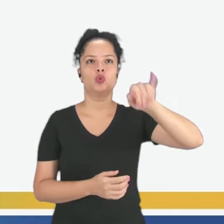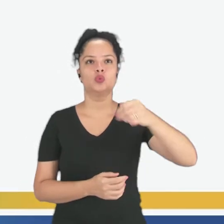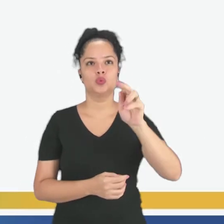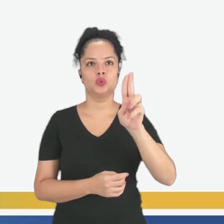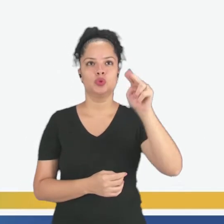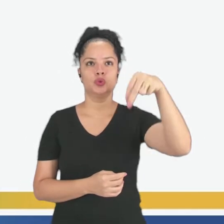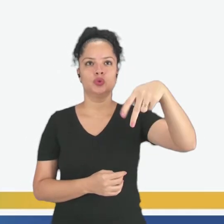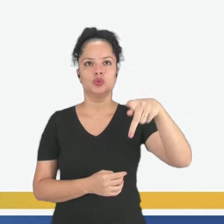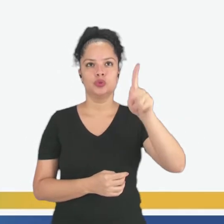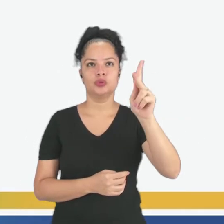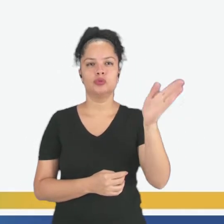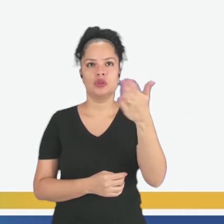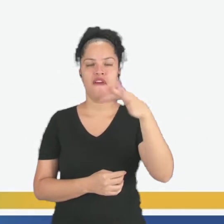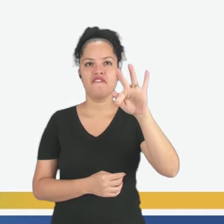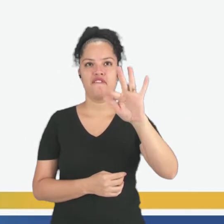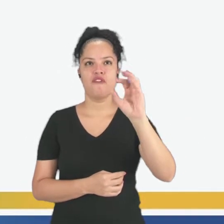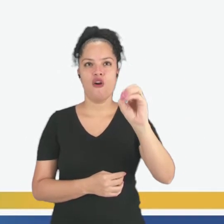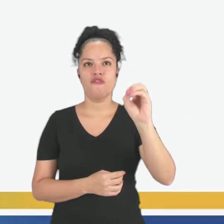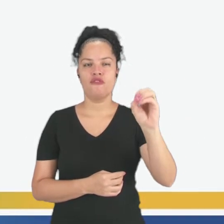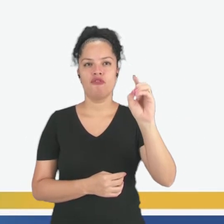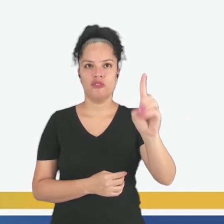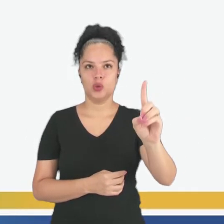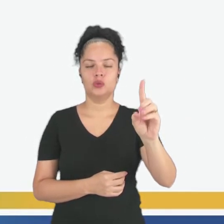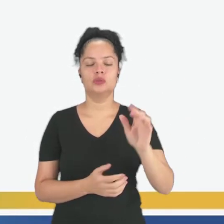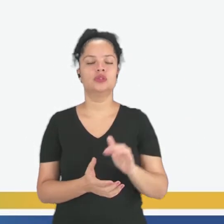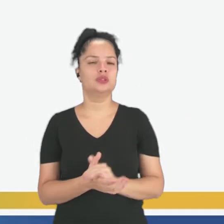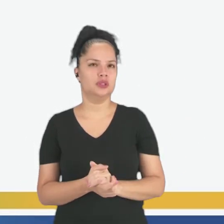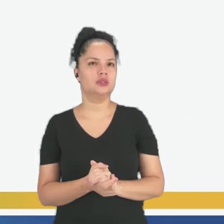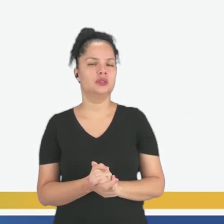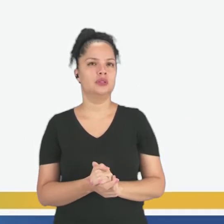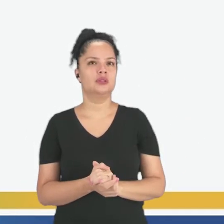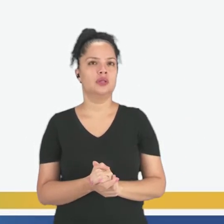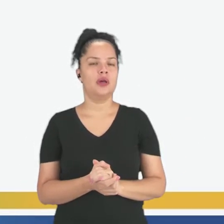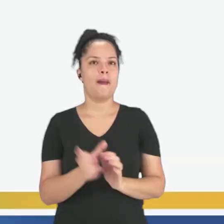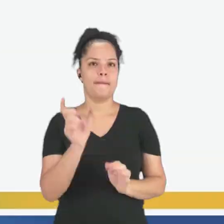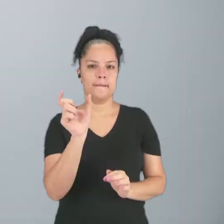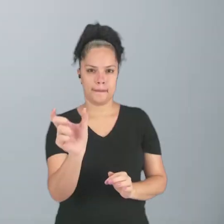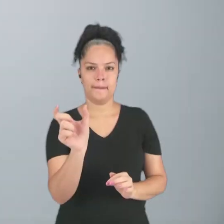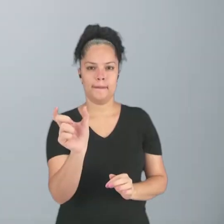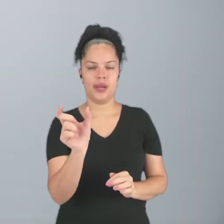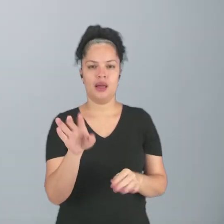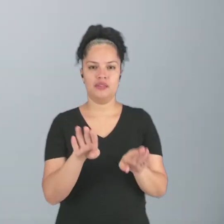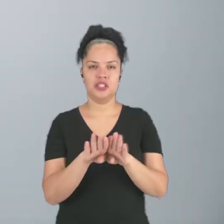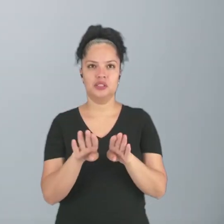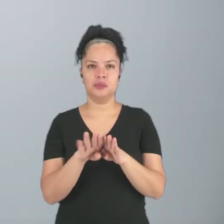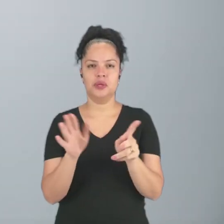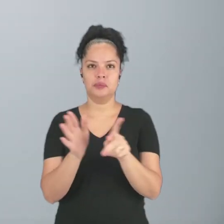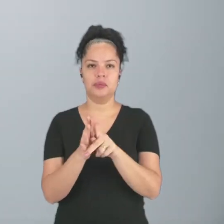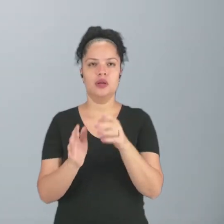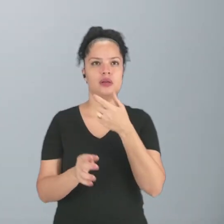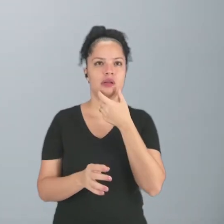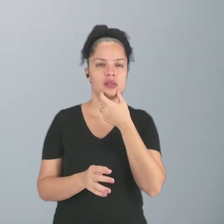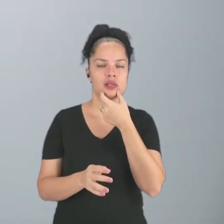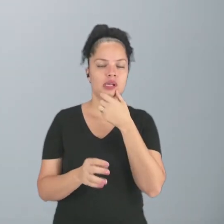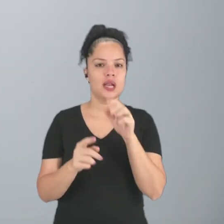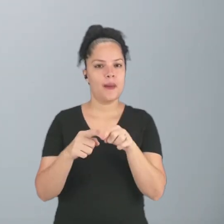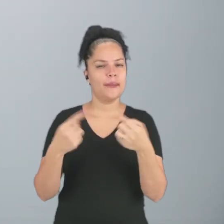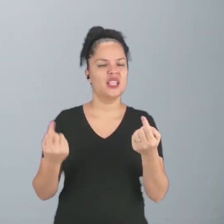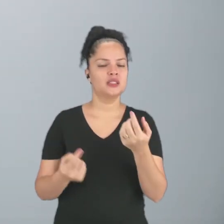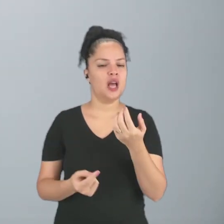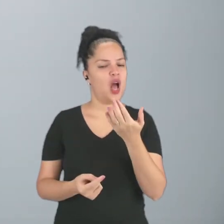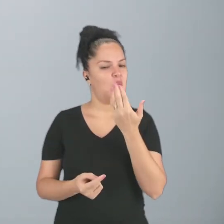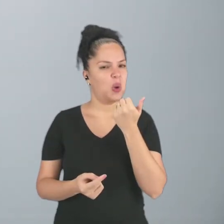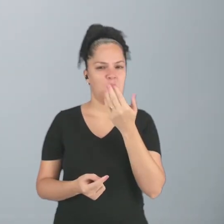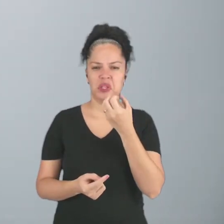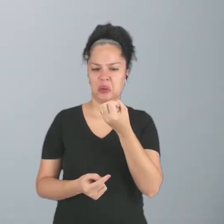dangerous. Junk food, pessoal, é aquela comida, essa palavra na verdade é um estrangeirismo, mas a gente pode ter uma ideia de uma comida lixo, uma comida